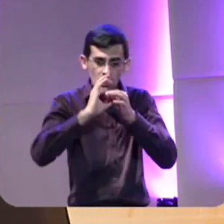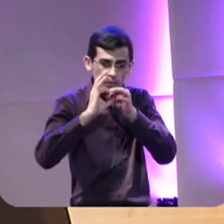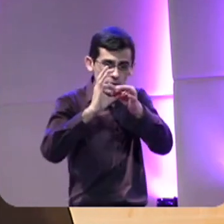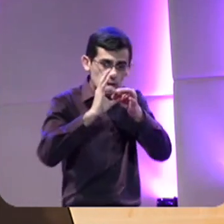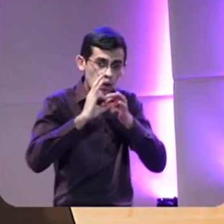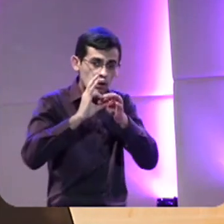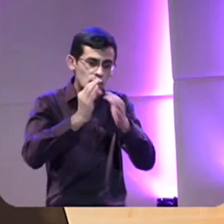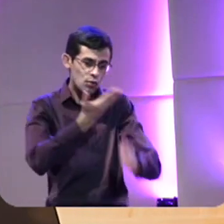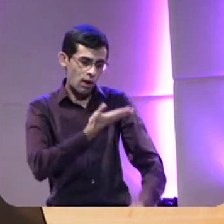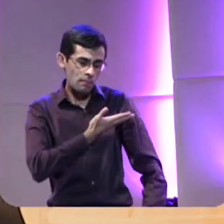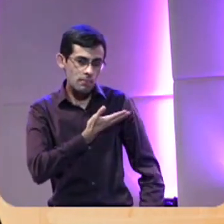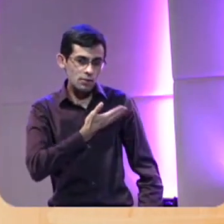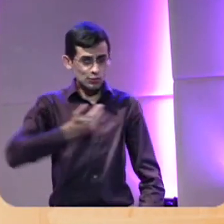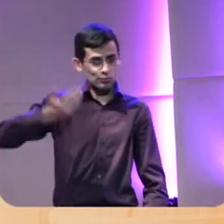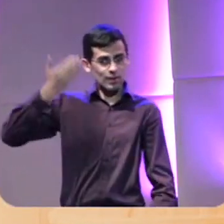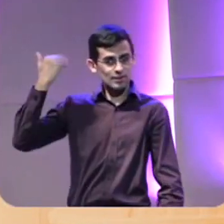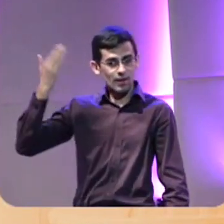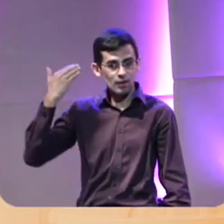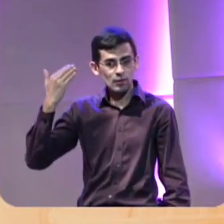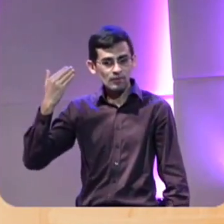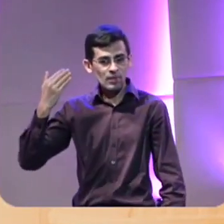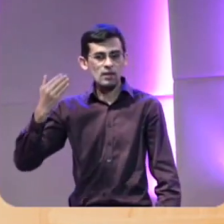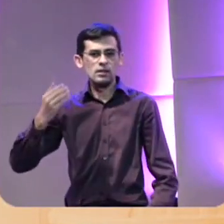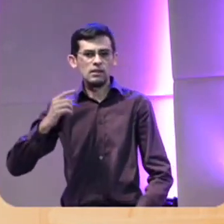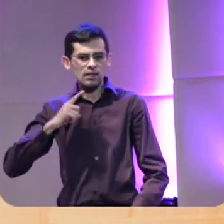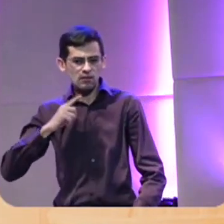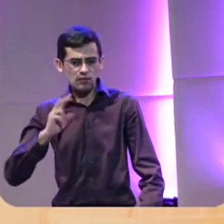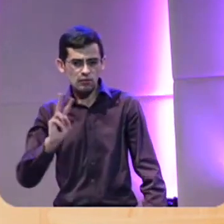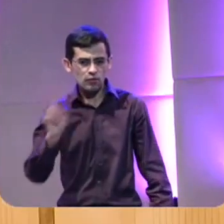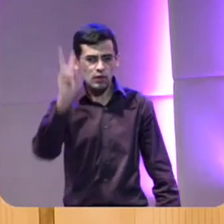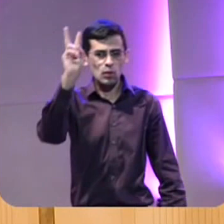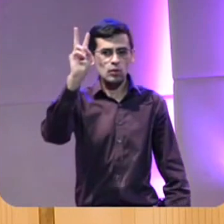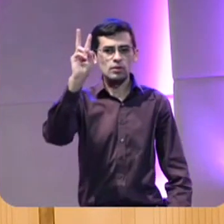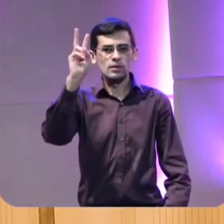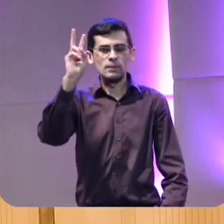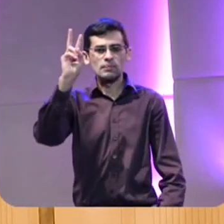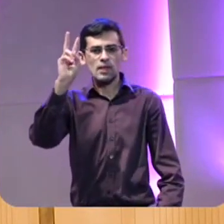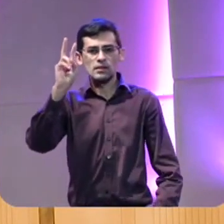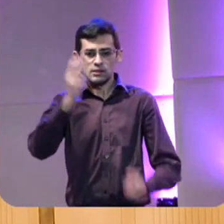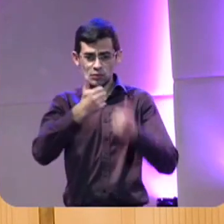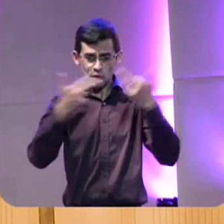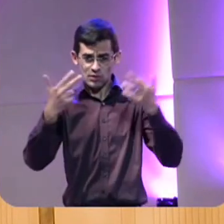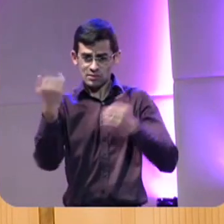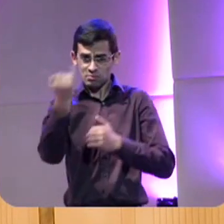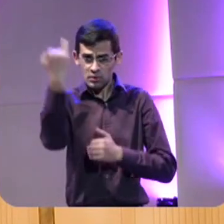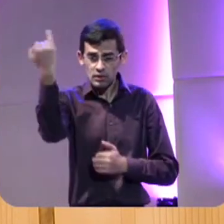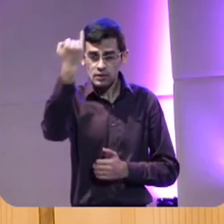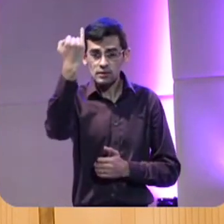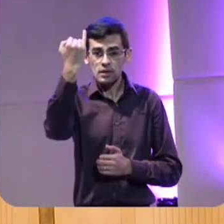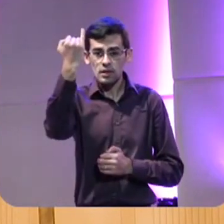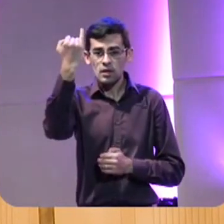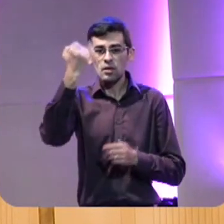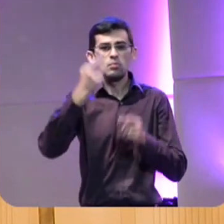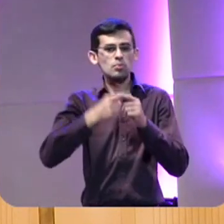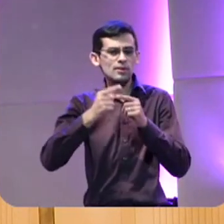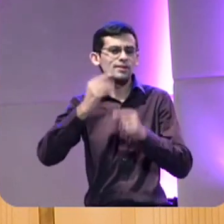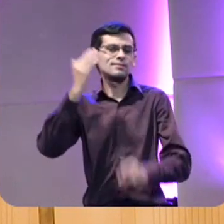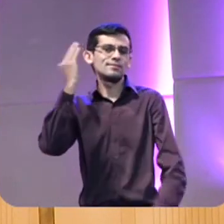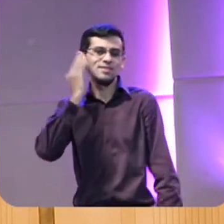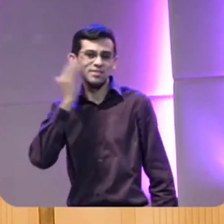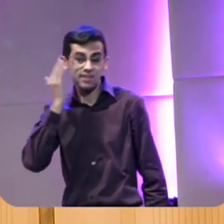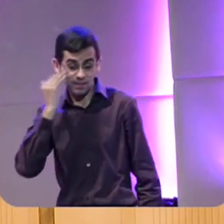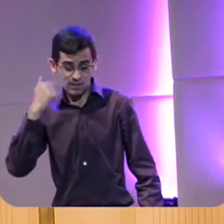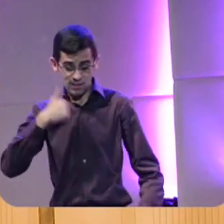amigos antigos, para dar valor ao que tem de fato valor, porque de alguma maneira eu sei que eu serei